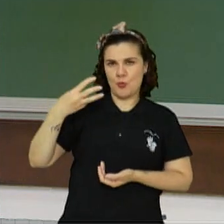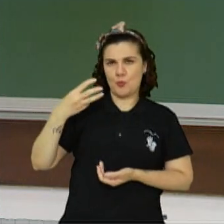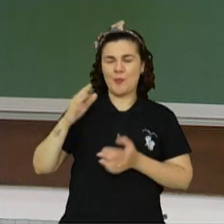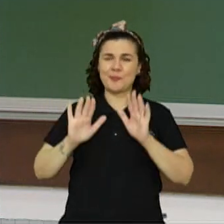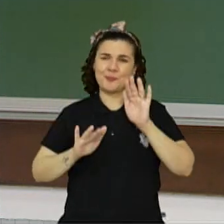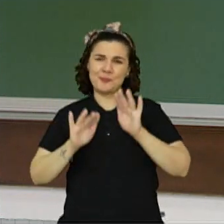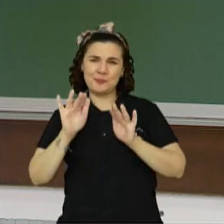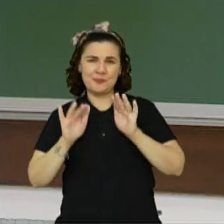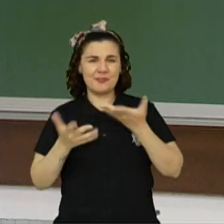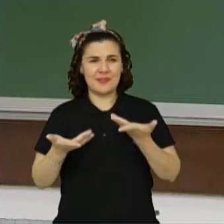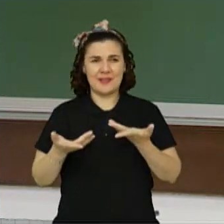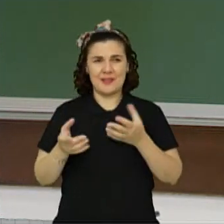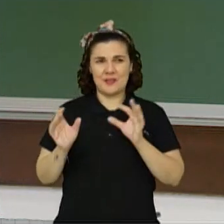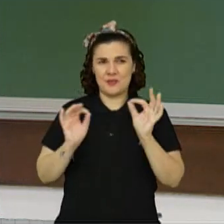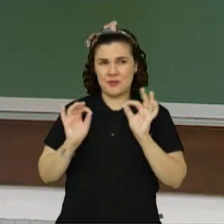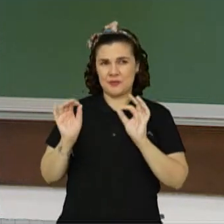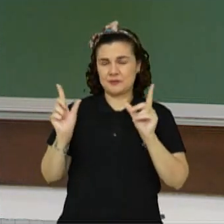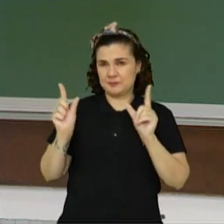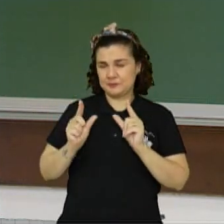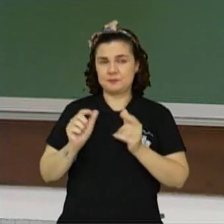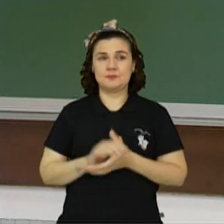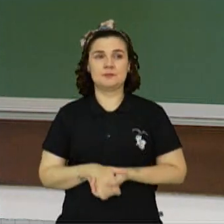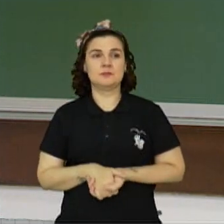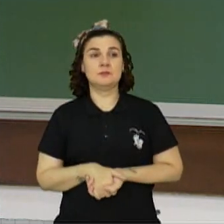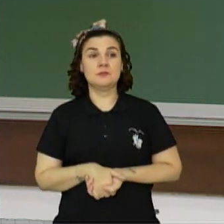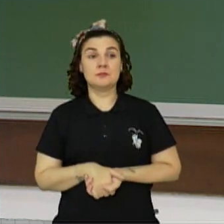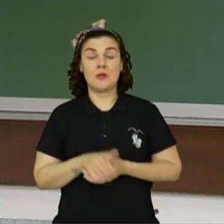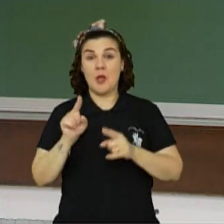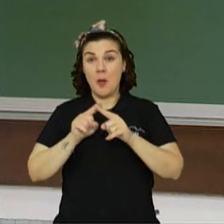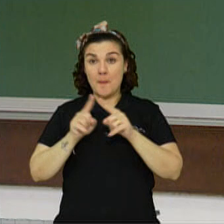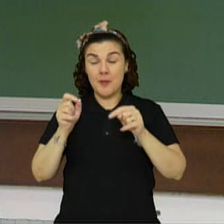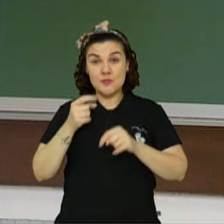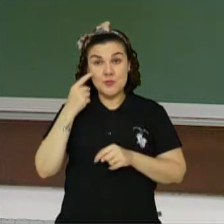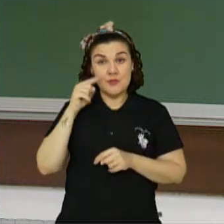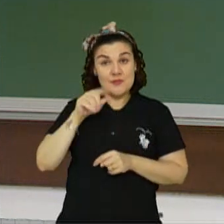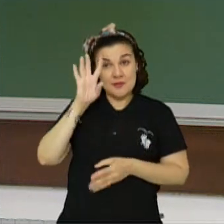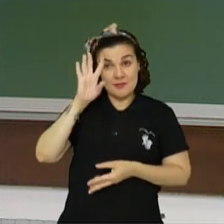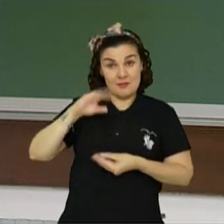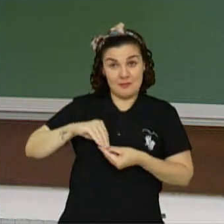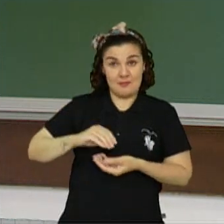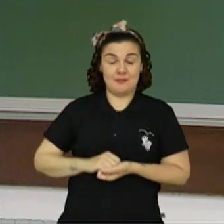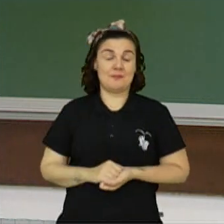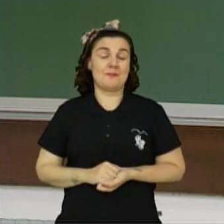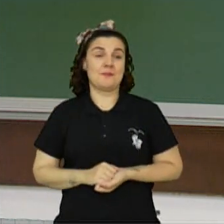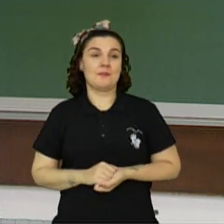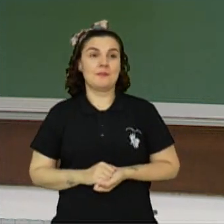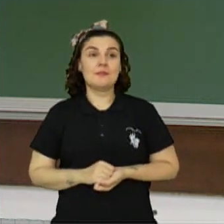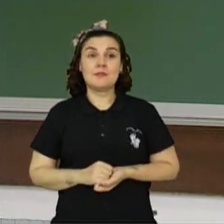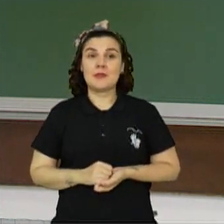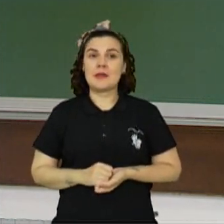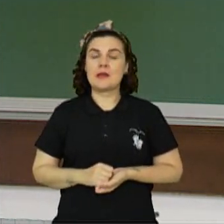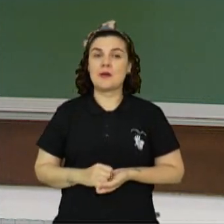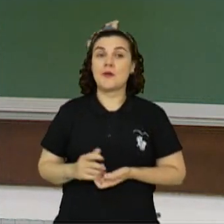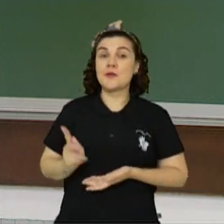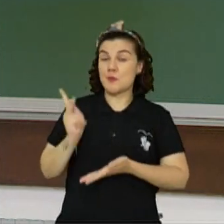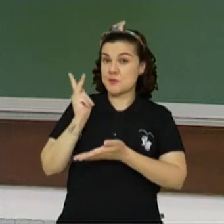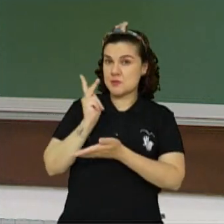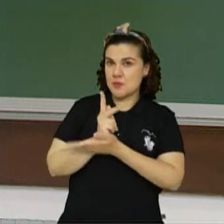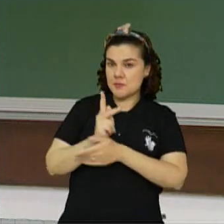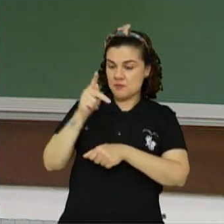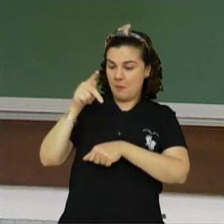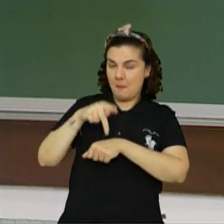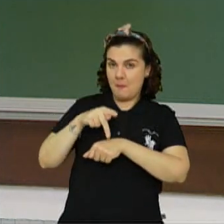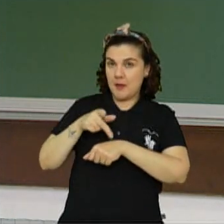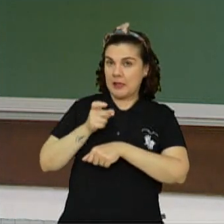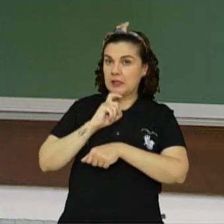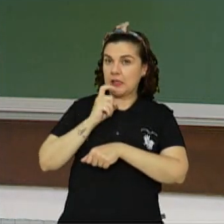muito pequeno, é quase 10% menor. Mas o que eu quero que vocês entendam assim, ó. Quando você vê uma pedra de